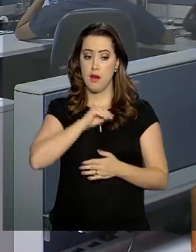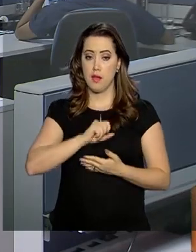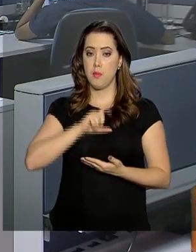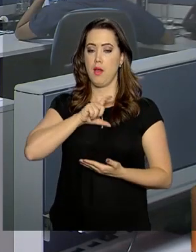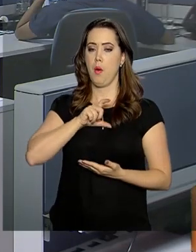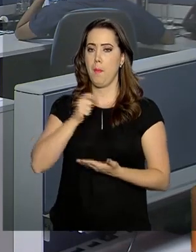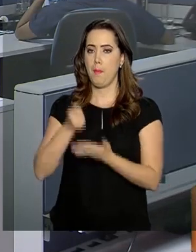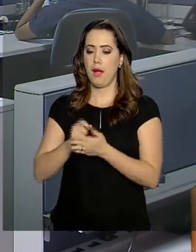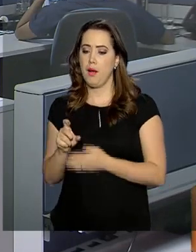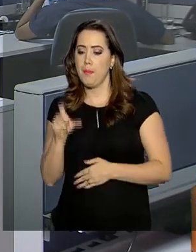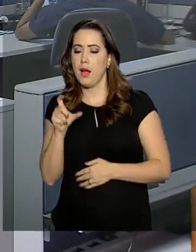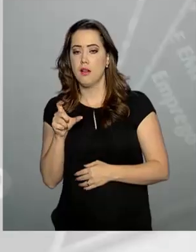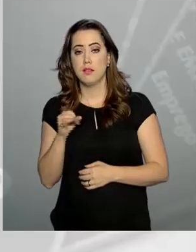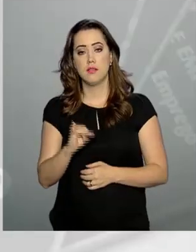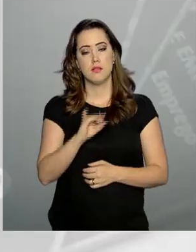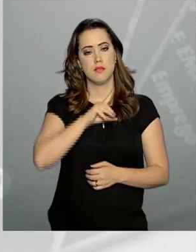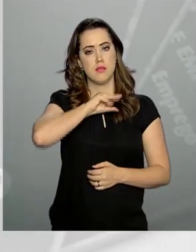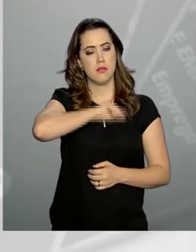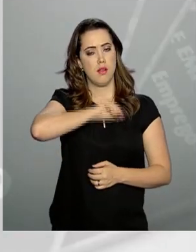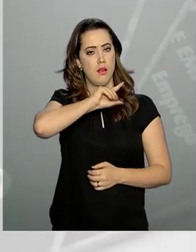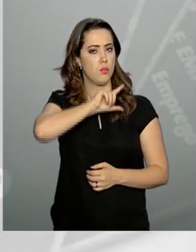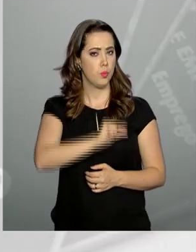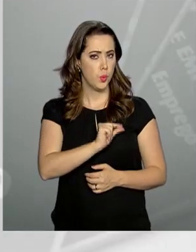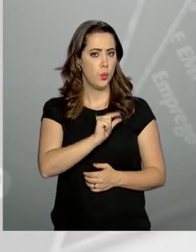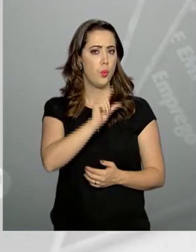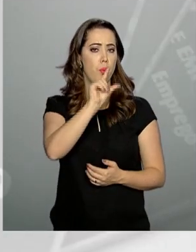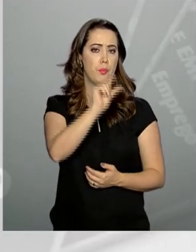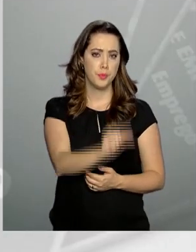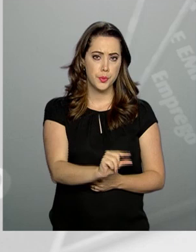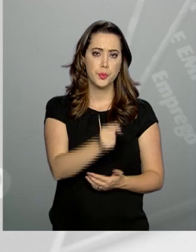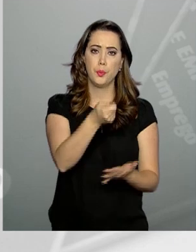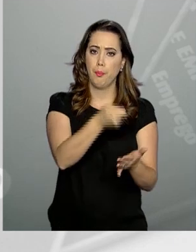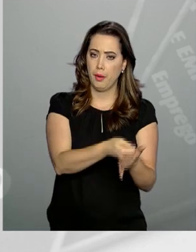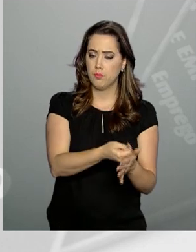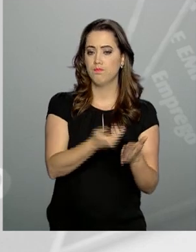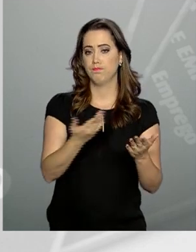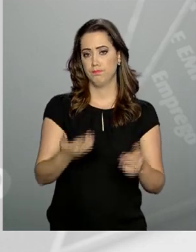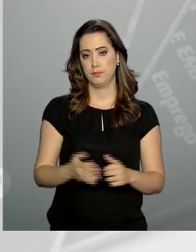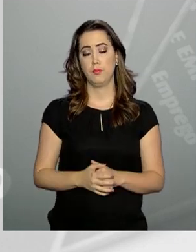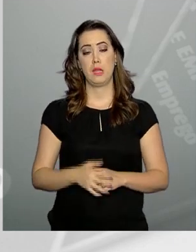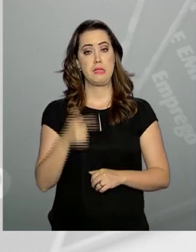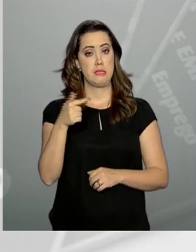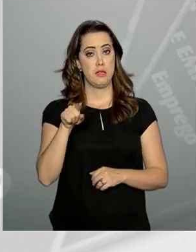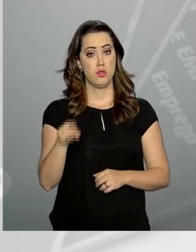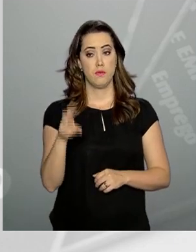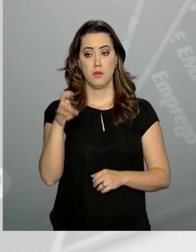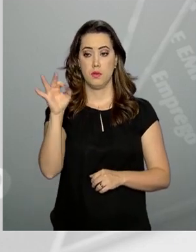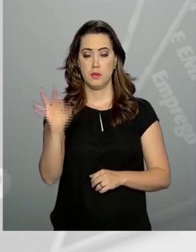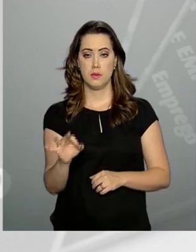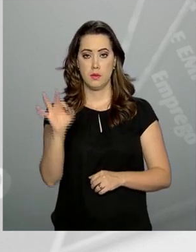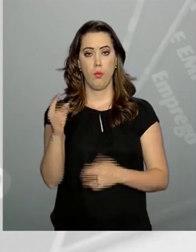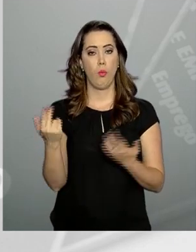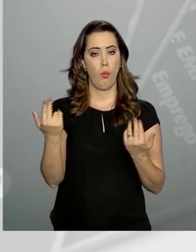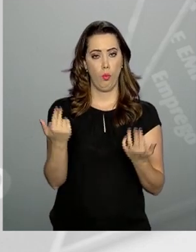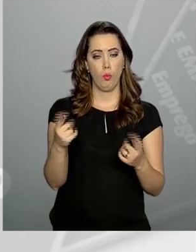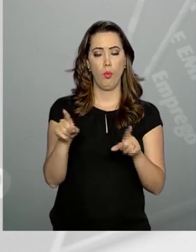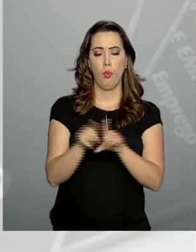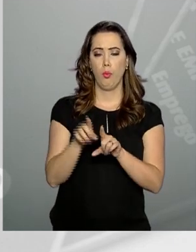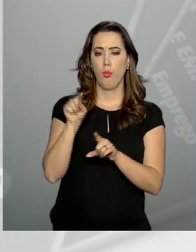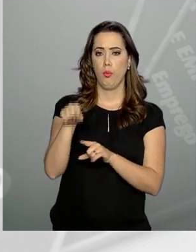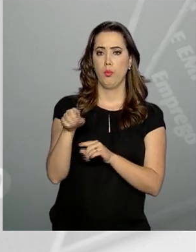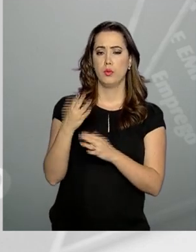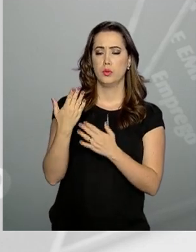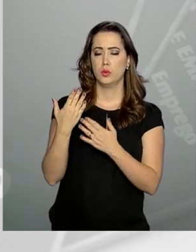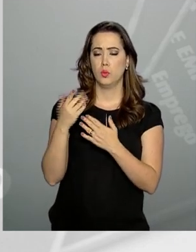menos, paga menos. As alíquotas de contribuição vão ser de 7,5%, como no regime geral, até mais de